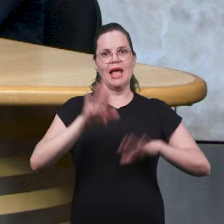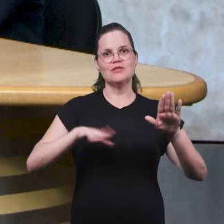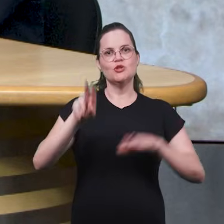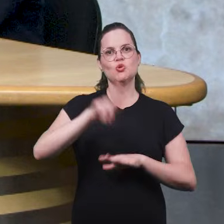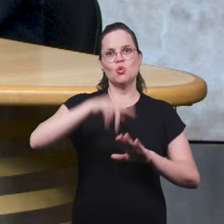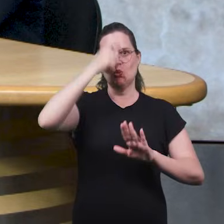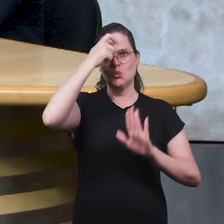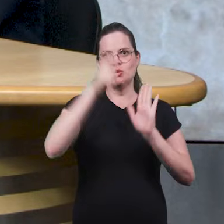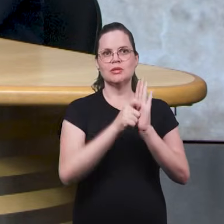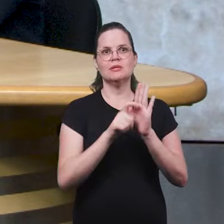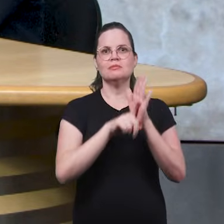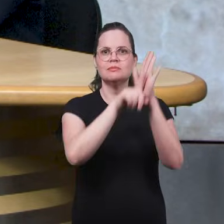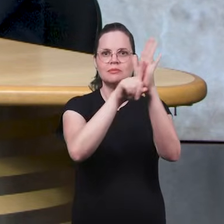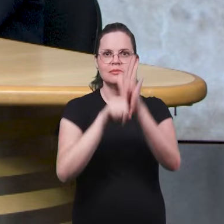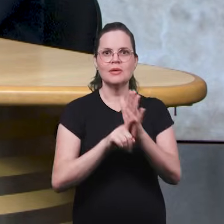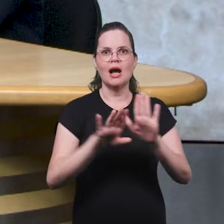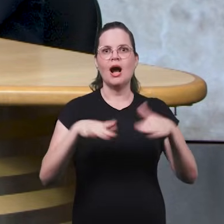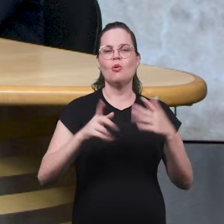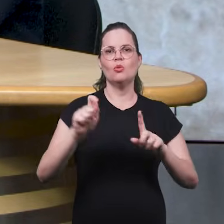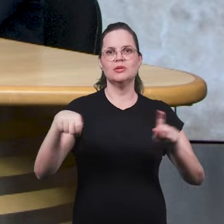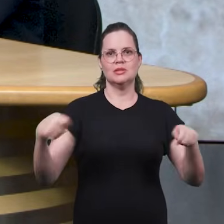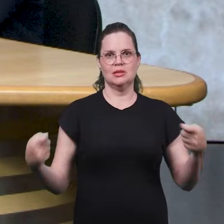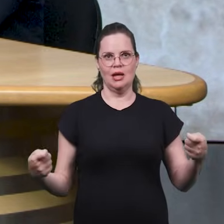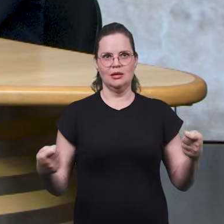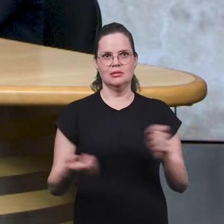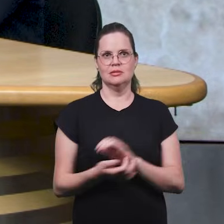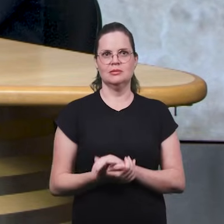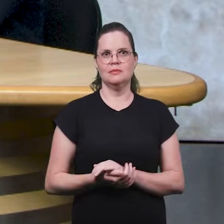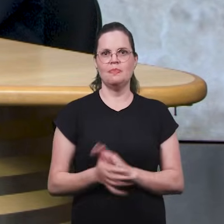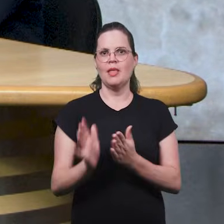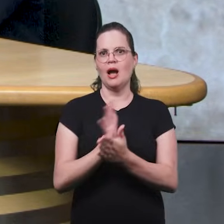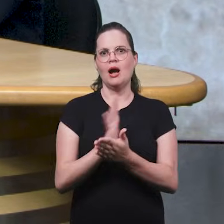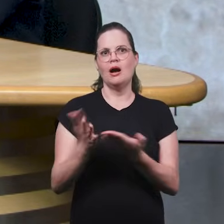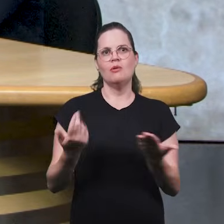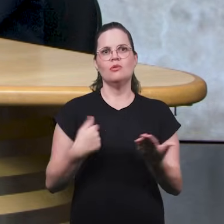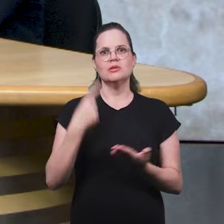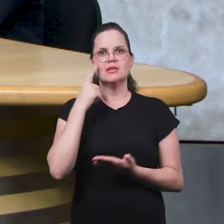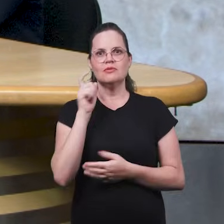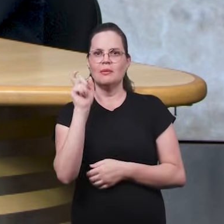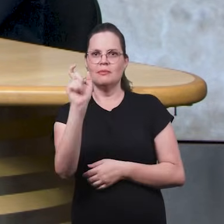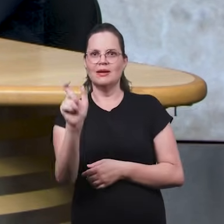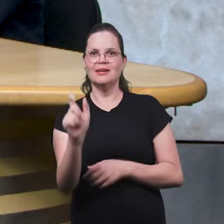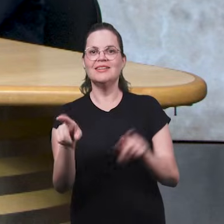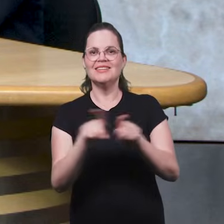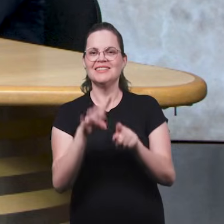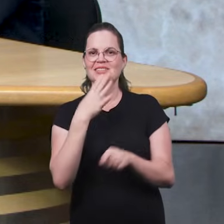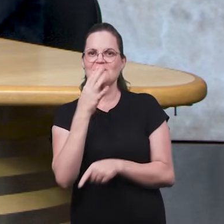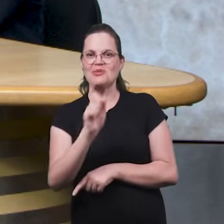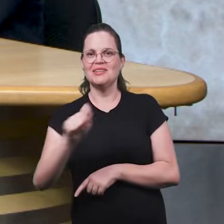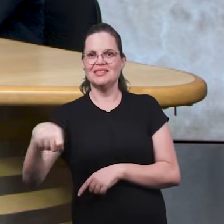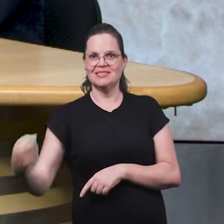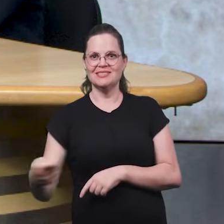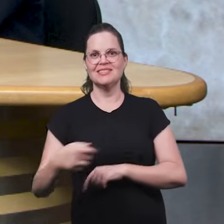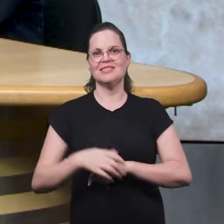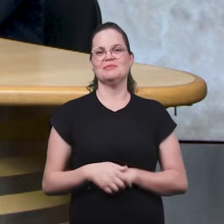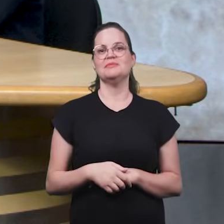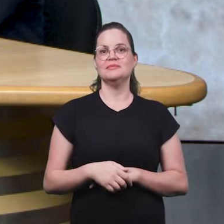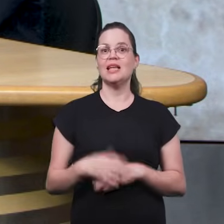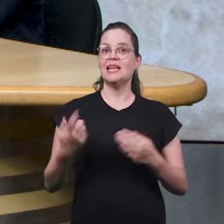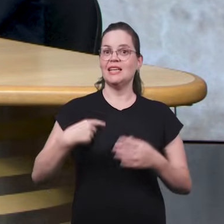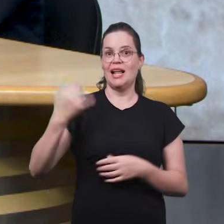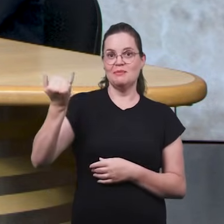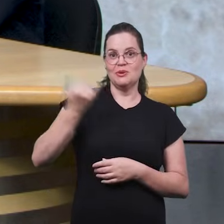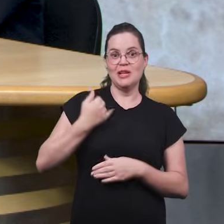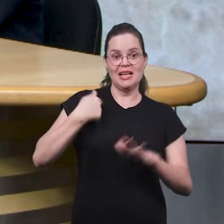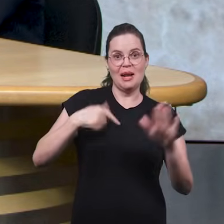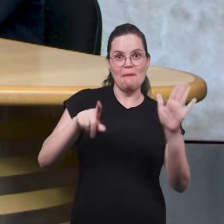ela usa a inteligência artificial para achar um determinado sinal. Certo. Algum programa usa uma expressão que ela não conhece aquele sinal. E